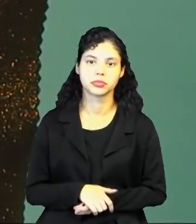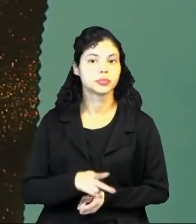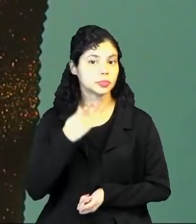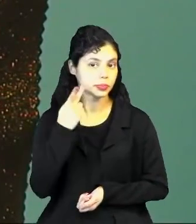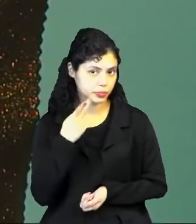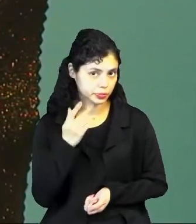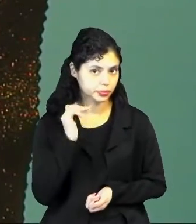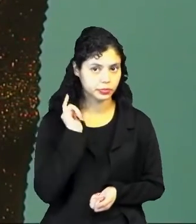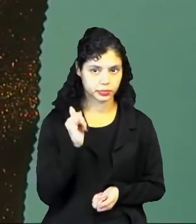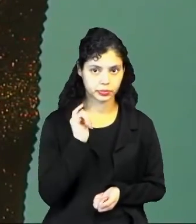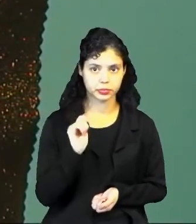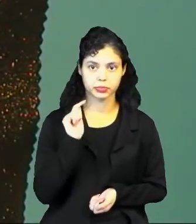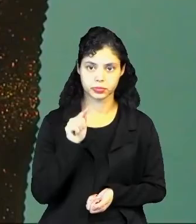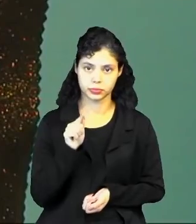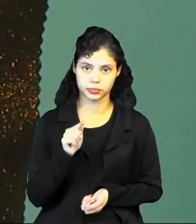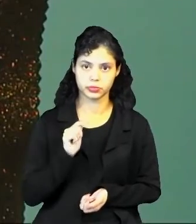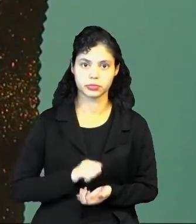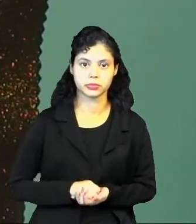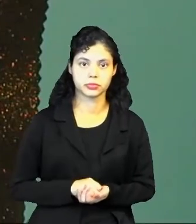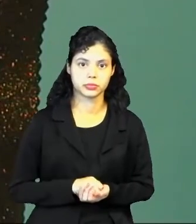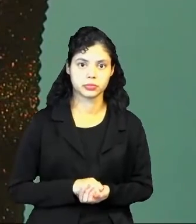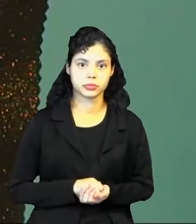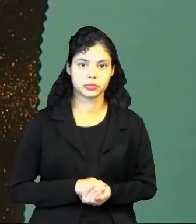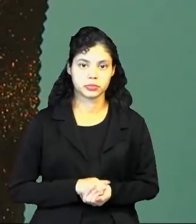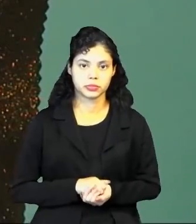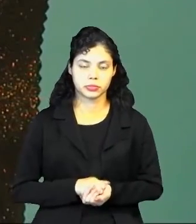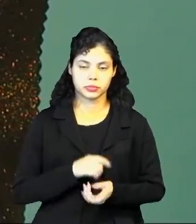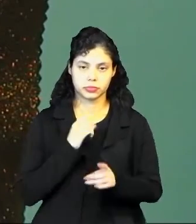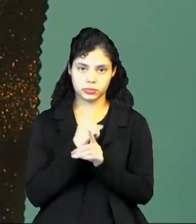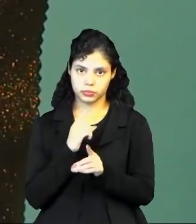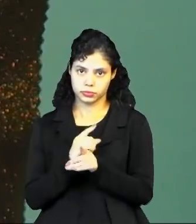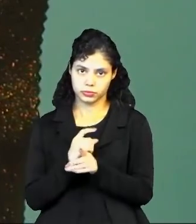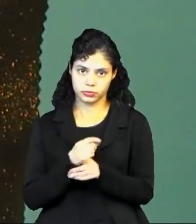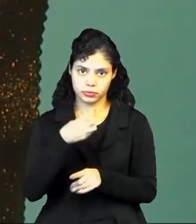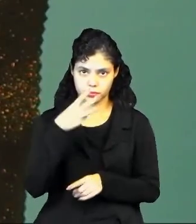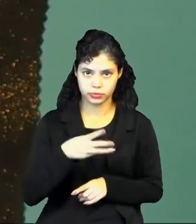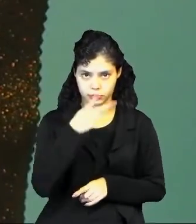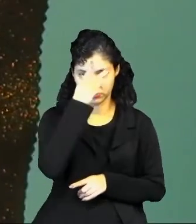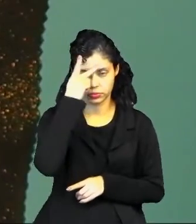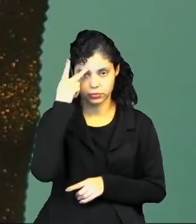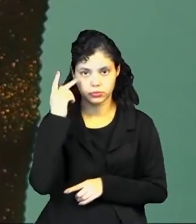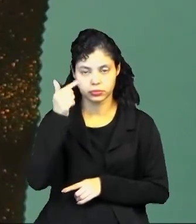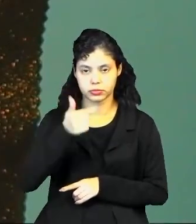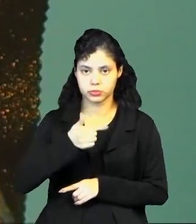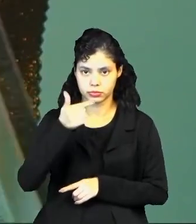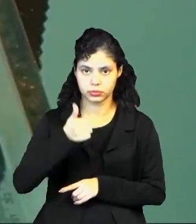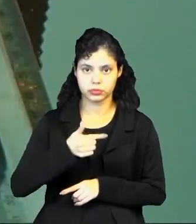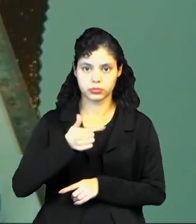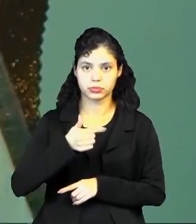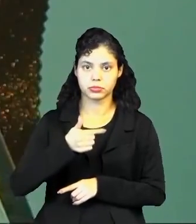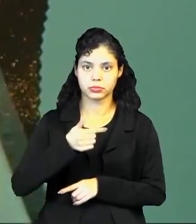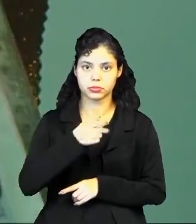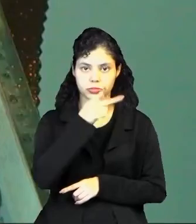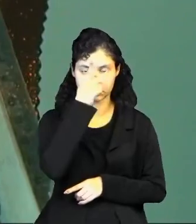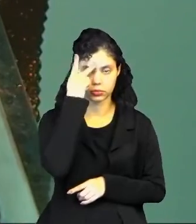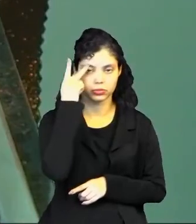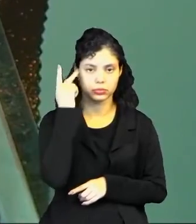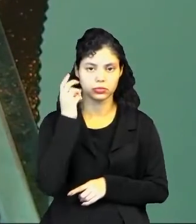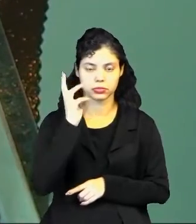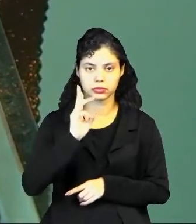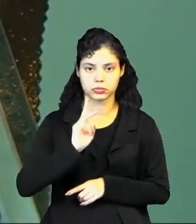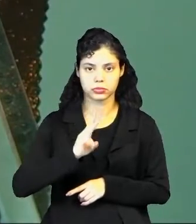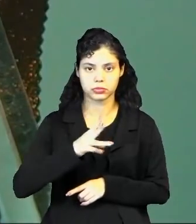do narrador aqui. E a alternativa, ele pede para a gente identificar se está na terceira pessoa, o narrador observador, ele está